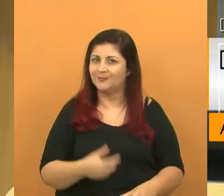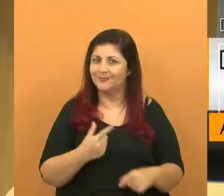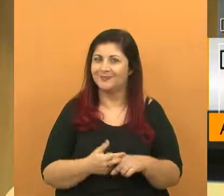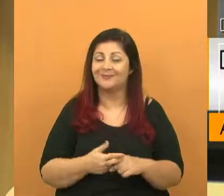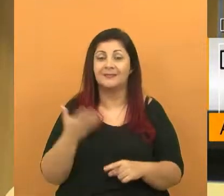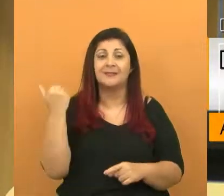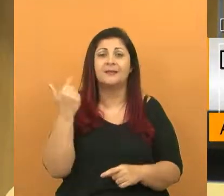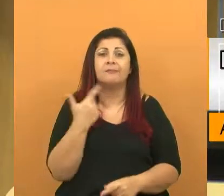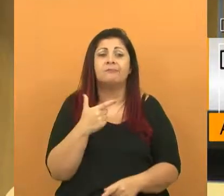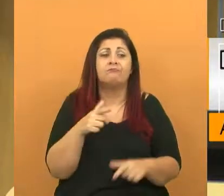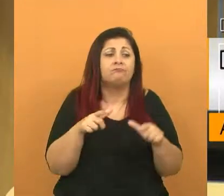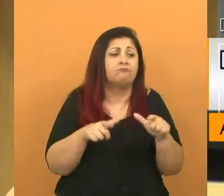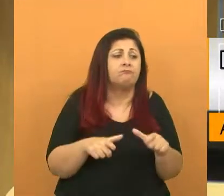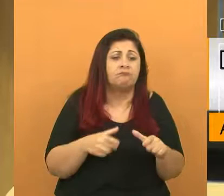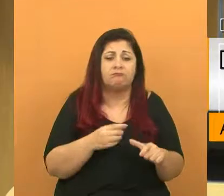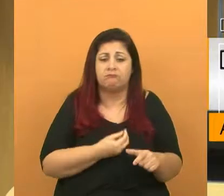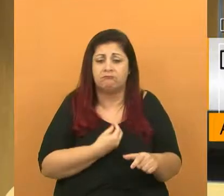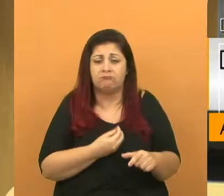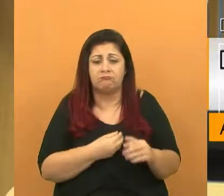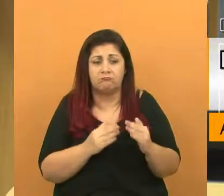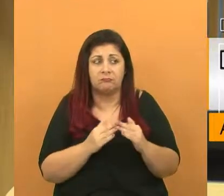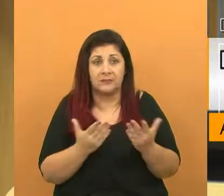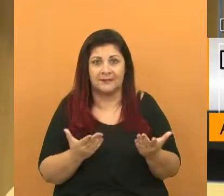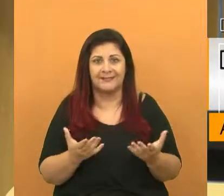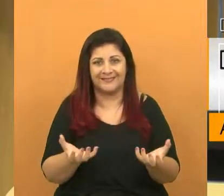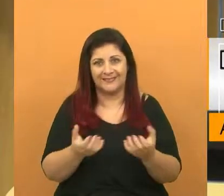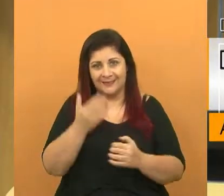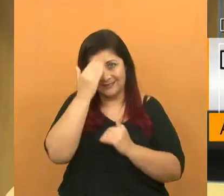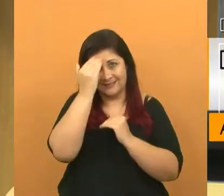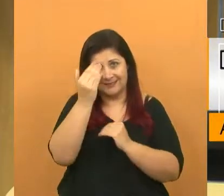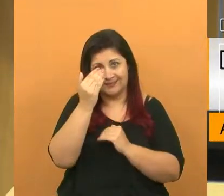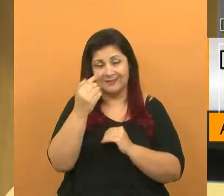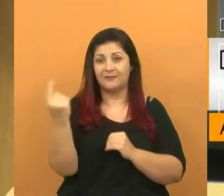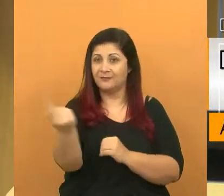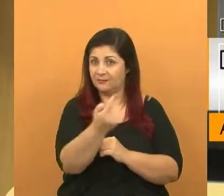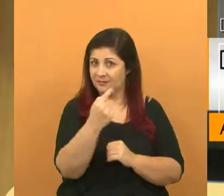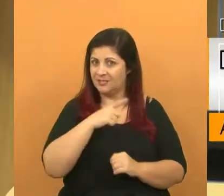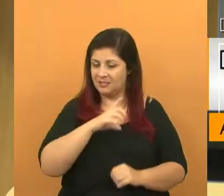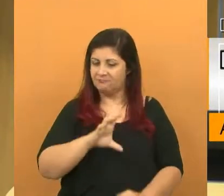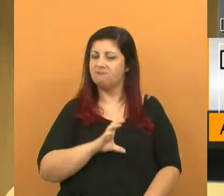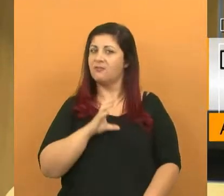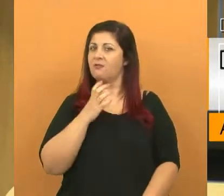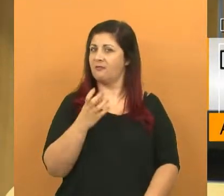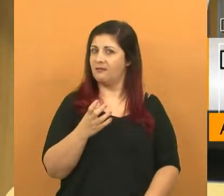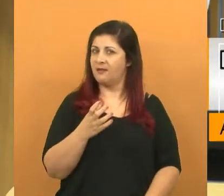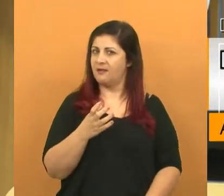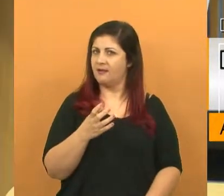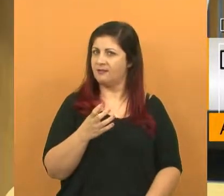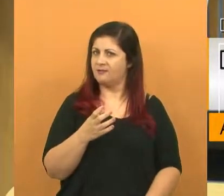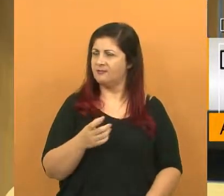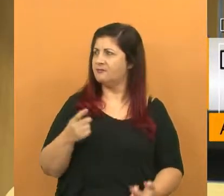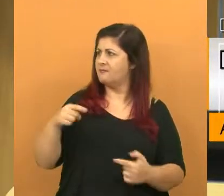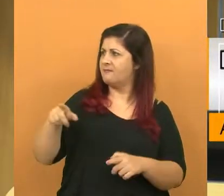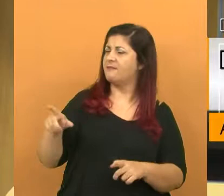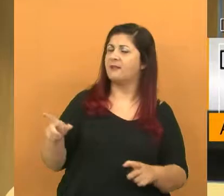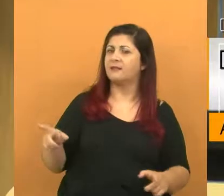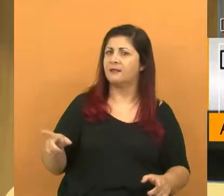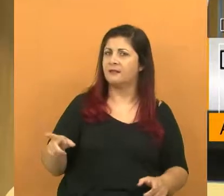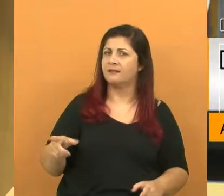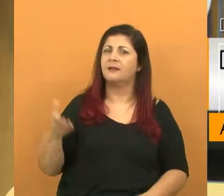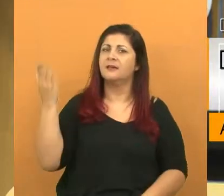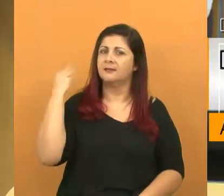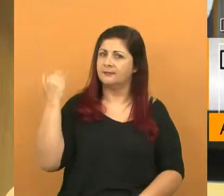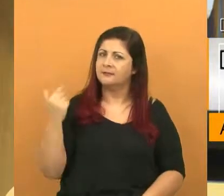tinha onde morar e quero agradecer vocês que tiver a coragem de enfrentar aquela